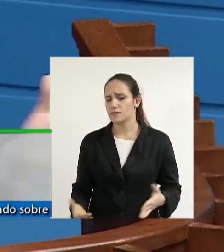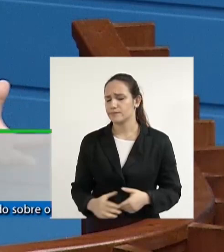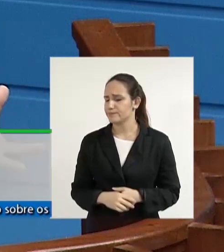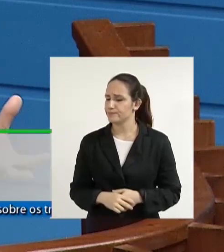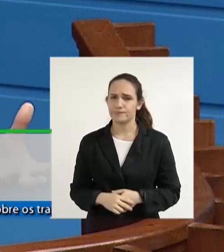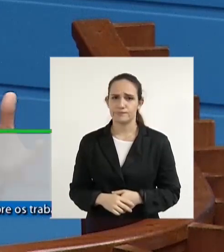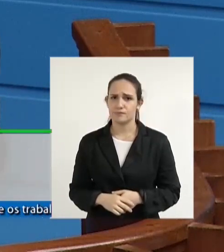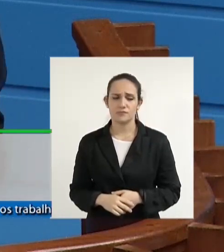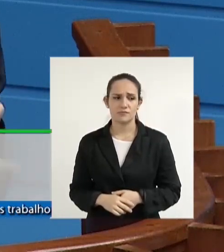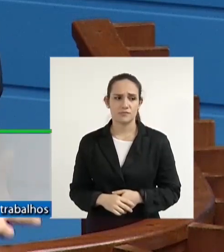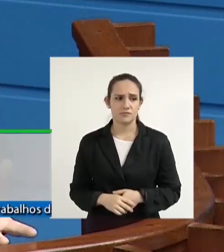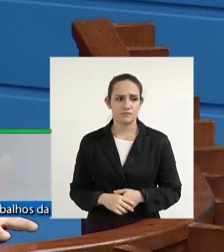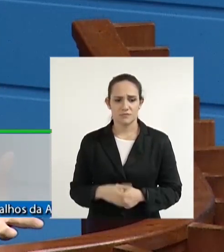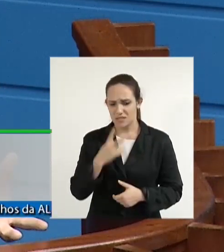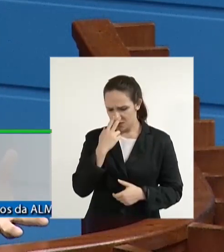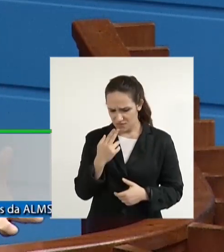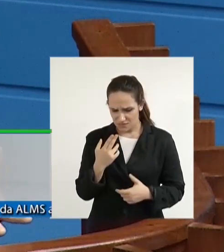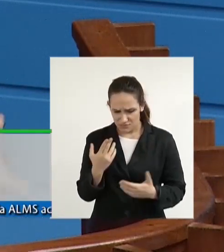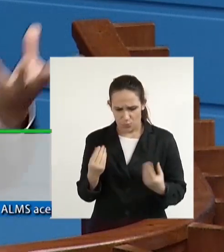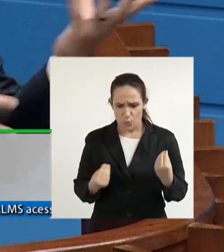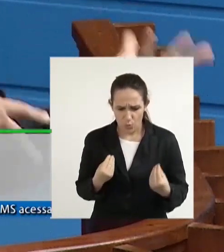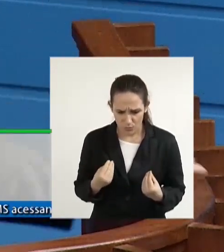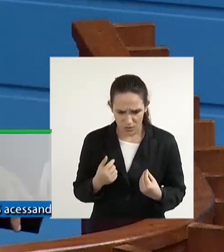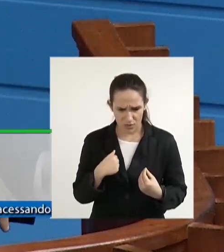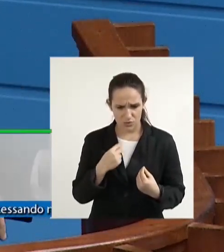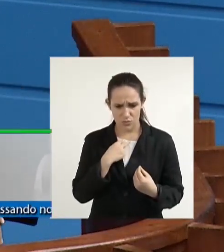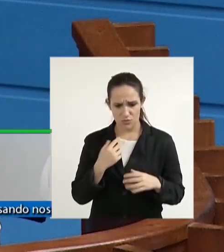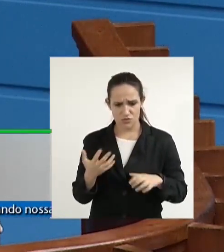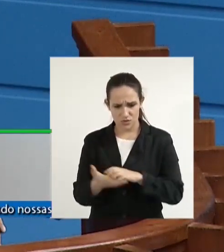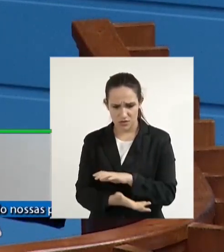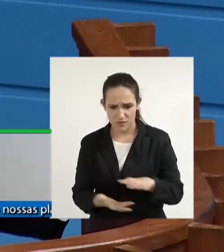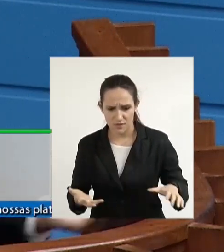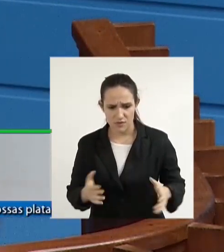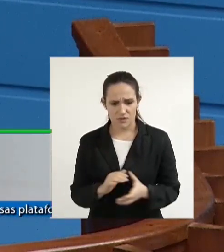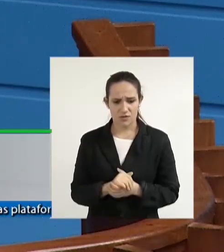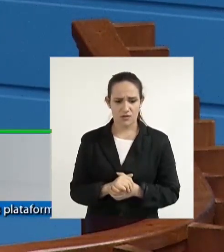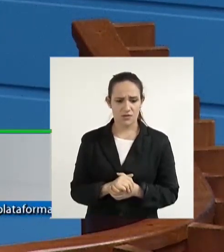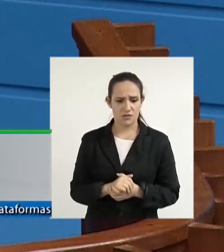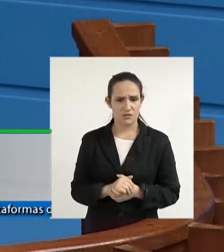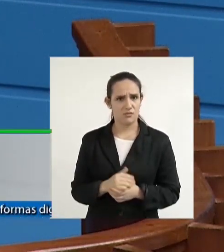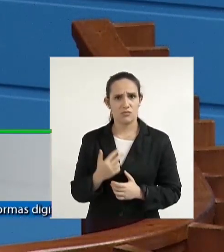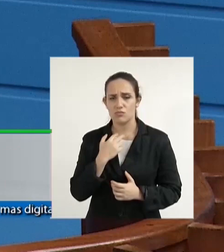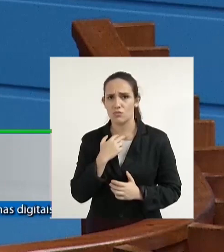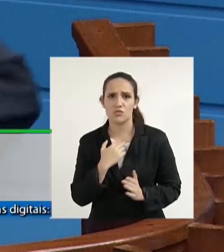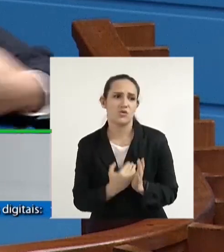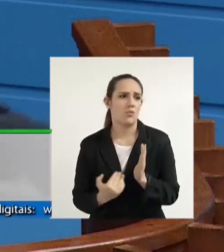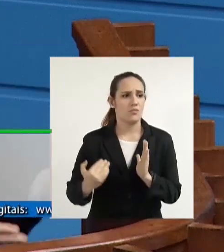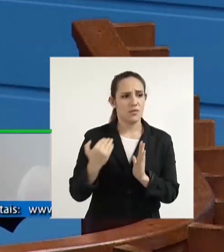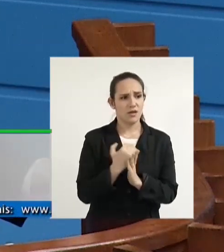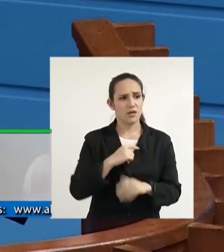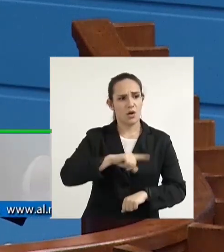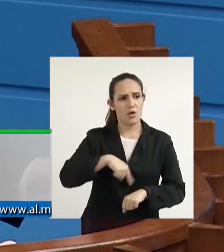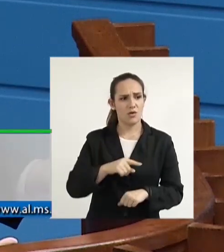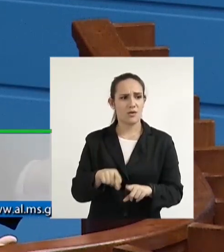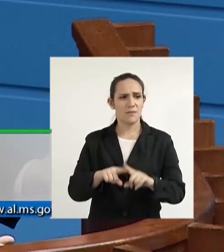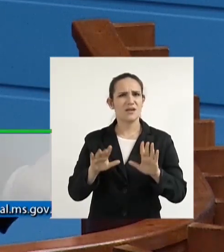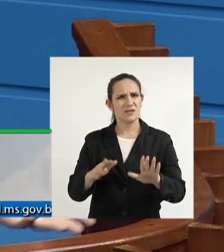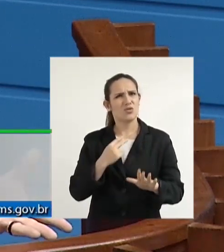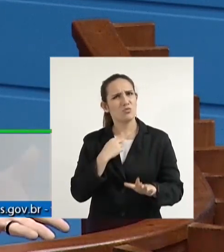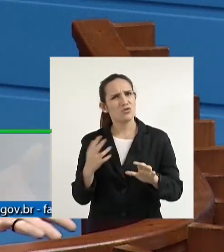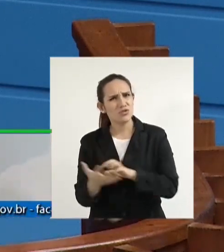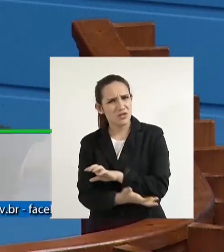o servidor fica assim amarrado, né? Não tem aumento, aumenta a carga horária e ainda não pode fazer